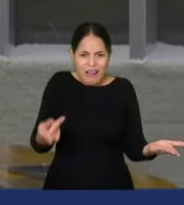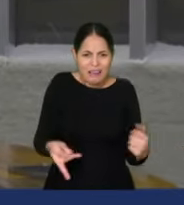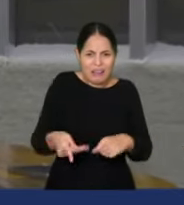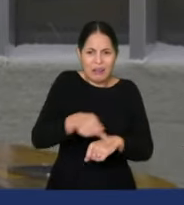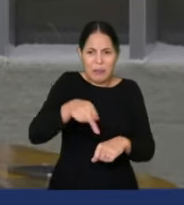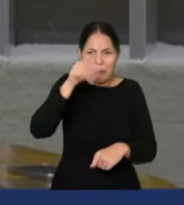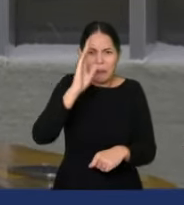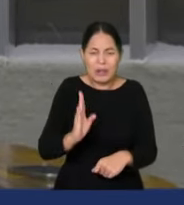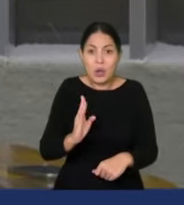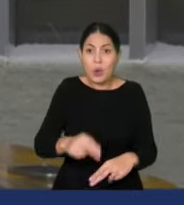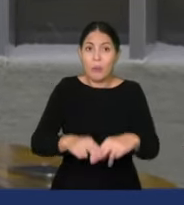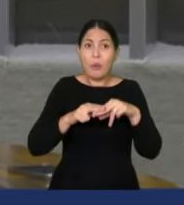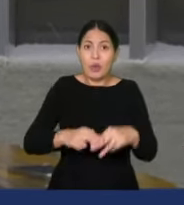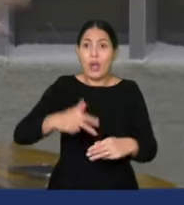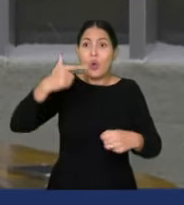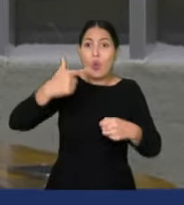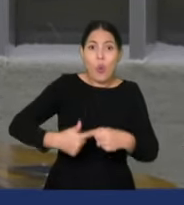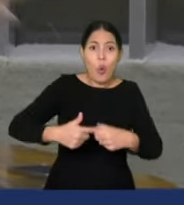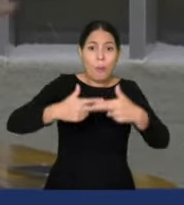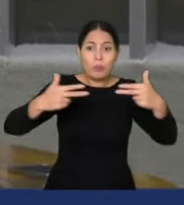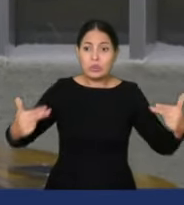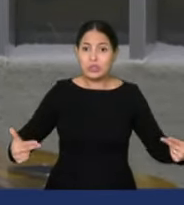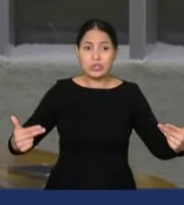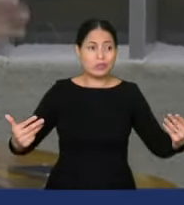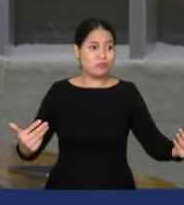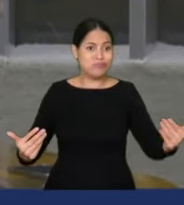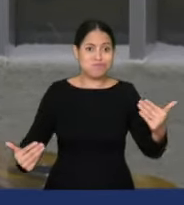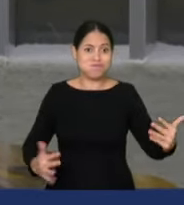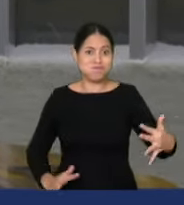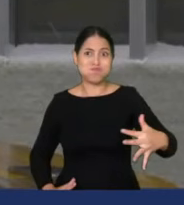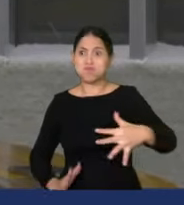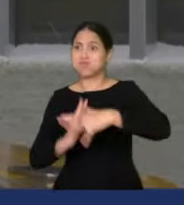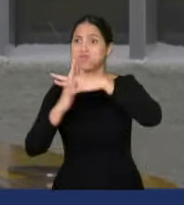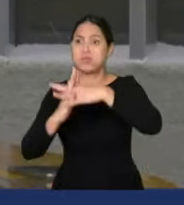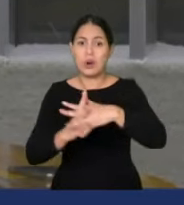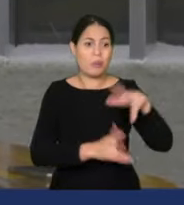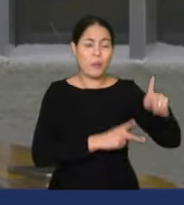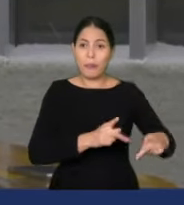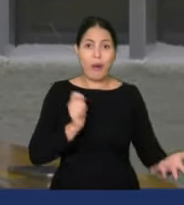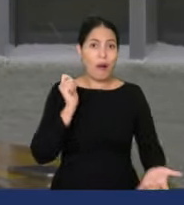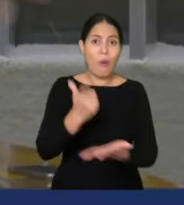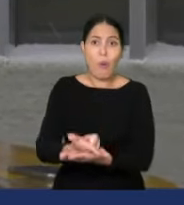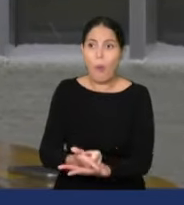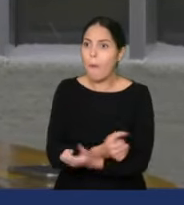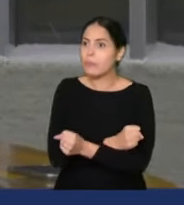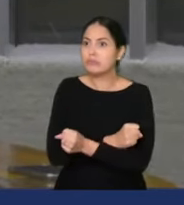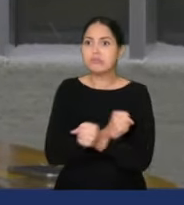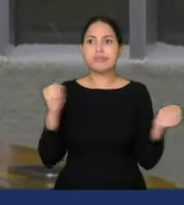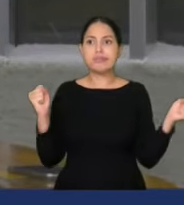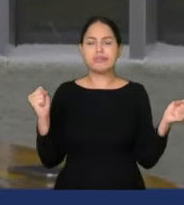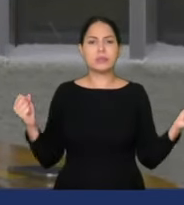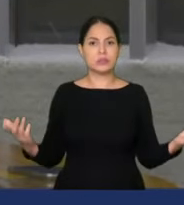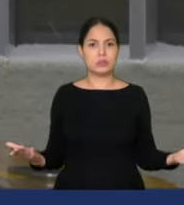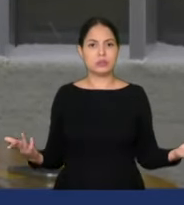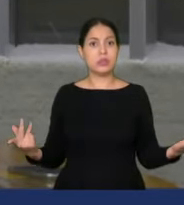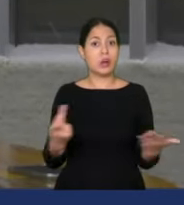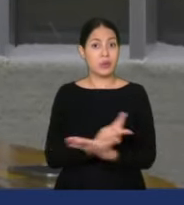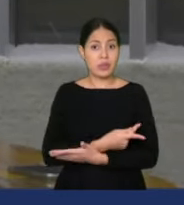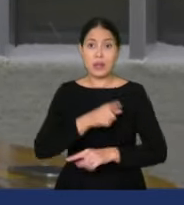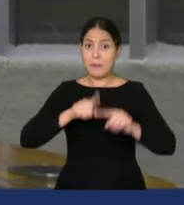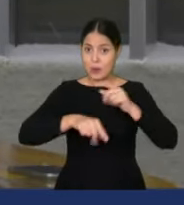patamar absolutamente incompatível com o poder de compra da população brasileira, inviabiliza a atividade